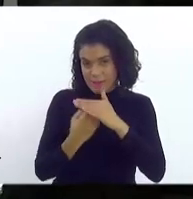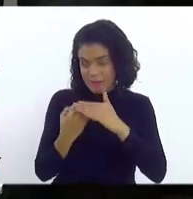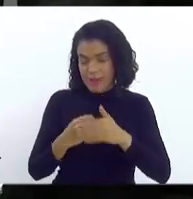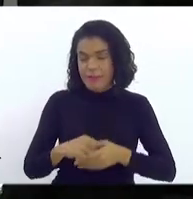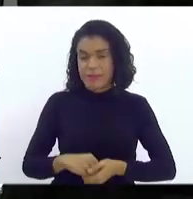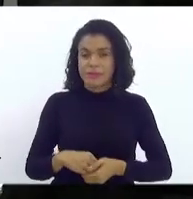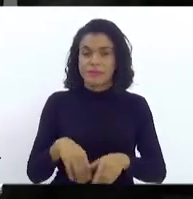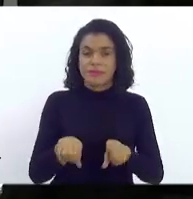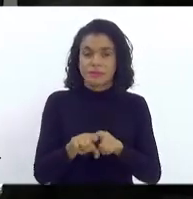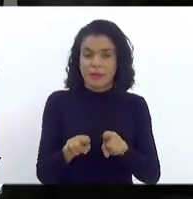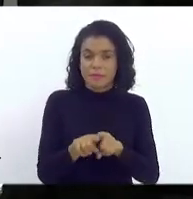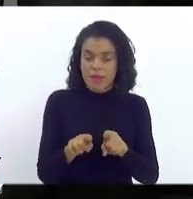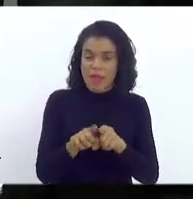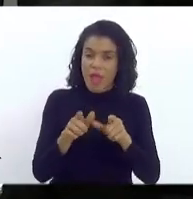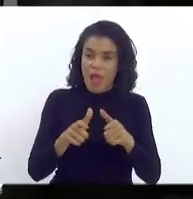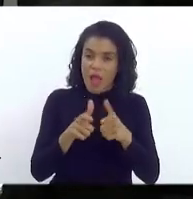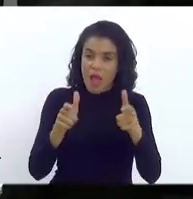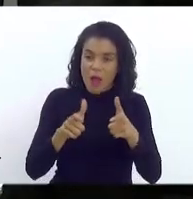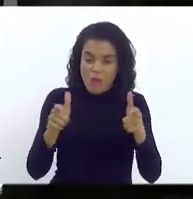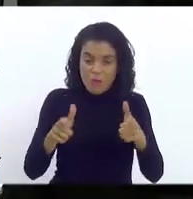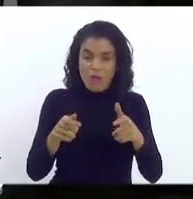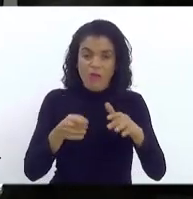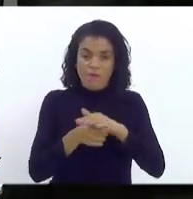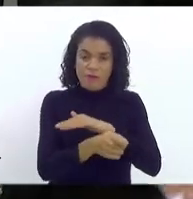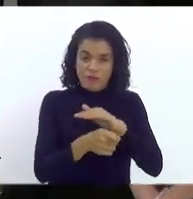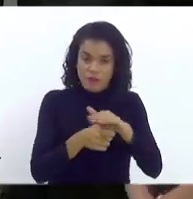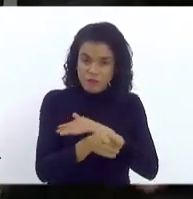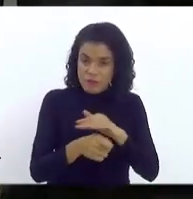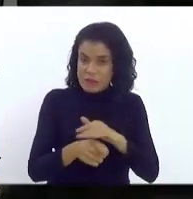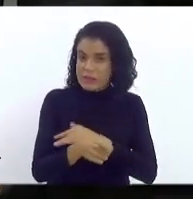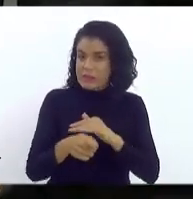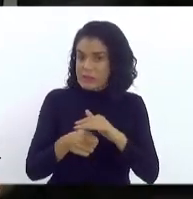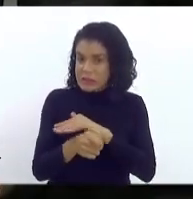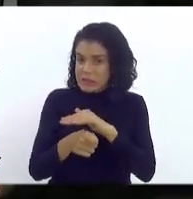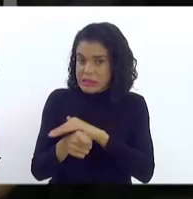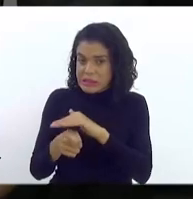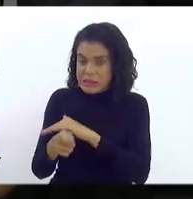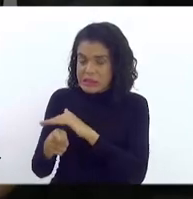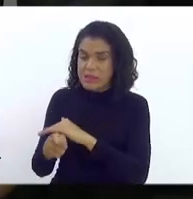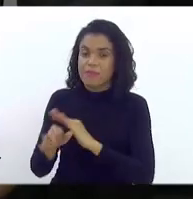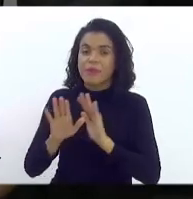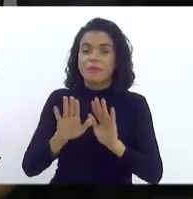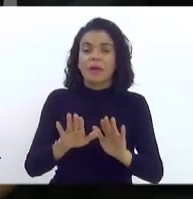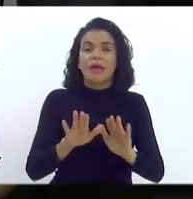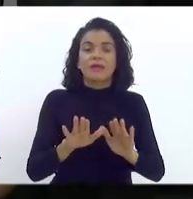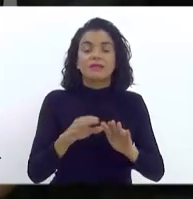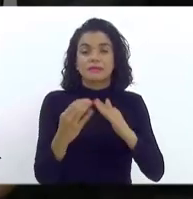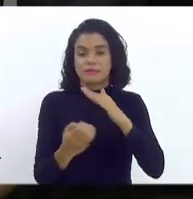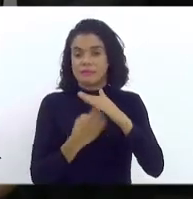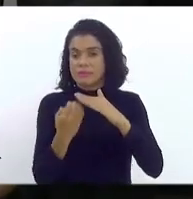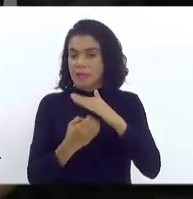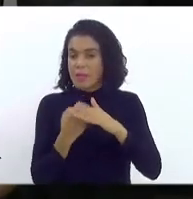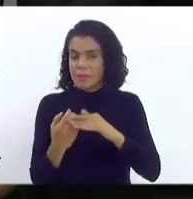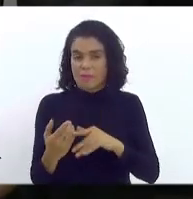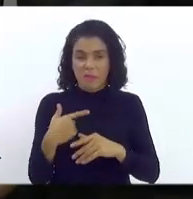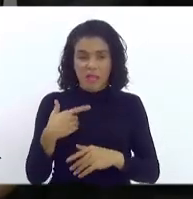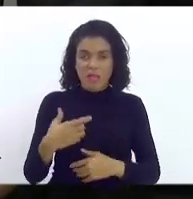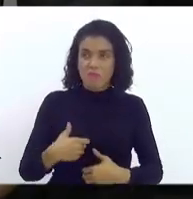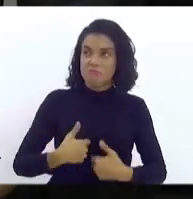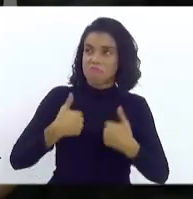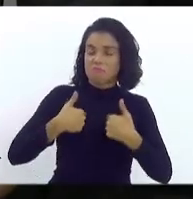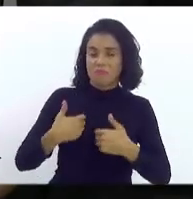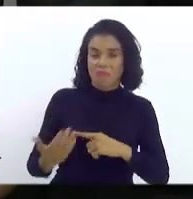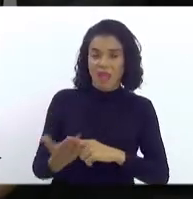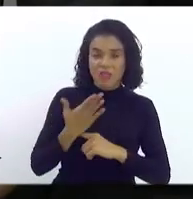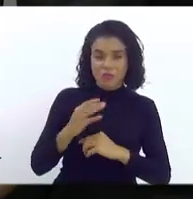coloquei, a gente aumentou os investimentos esse ano, aumentando os investimentos no ano seguinte. Mas a empresa ela não se beneficia por qualquer investimento